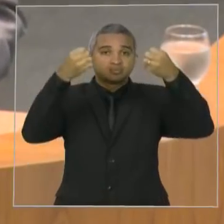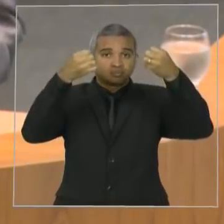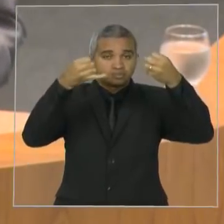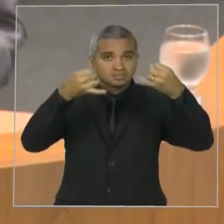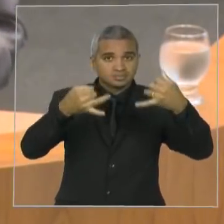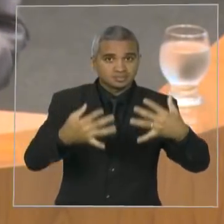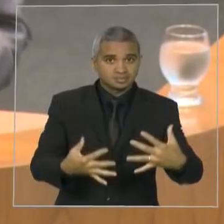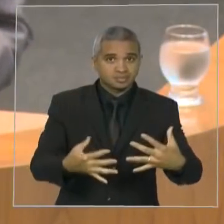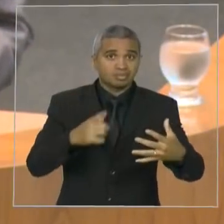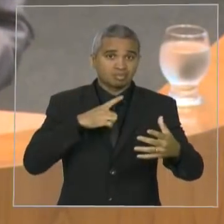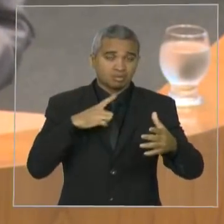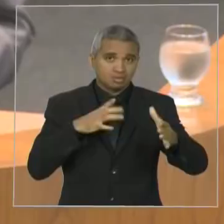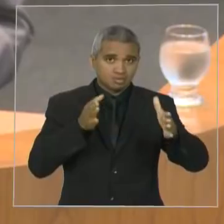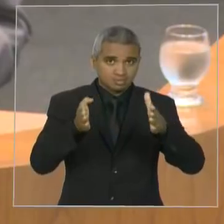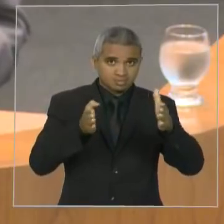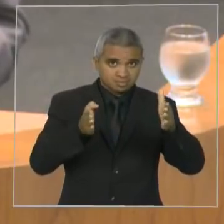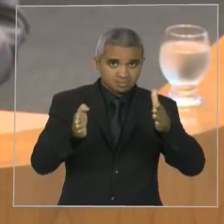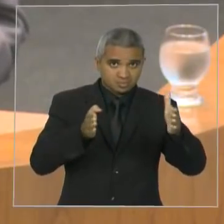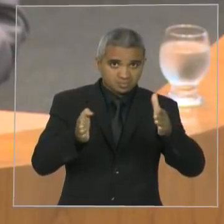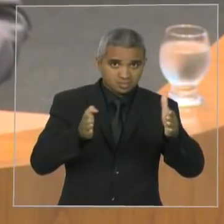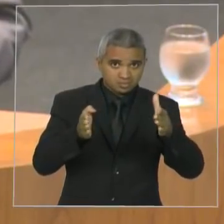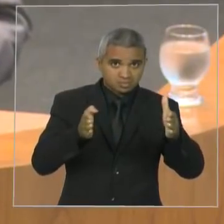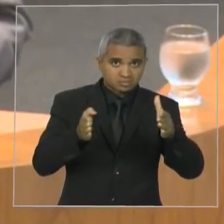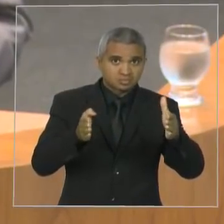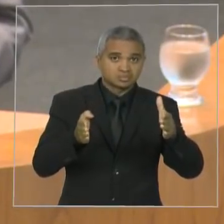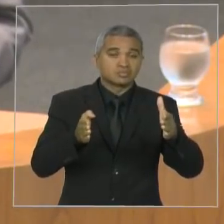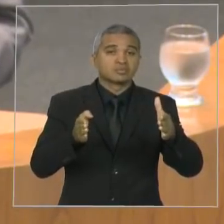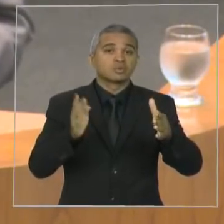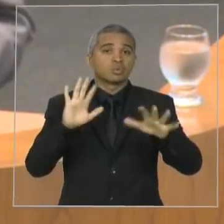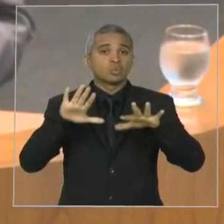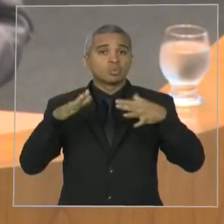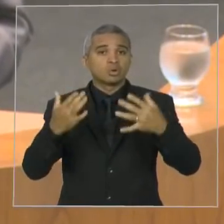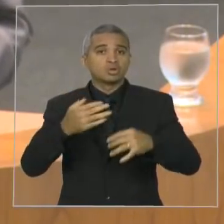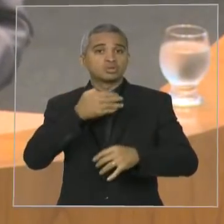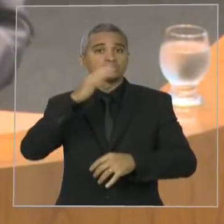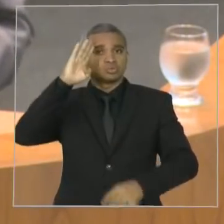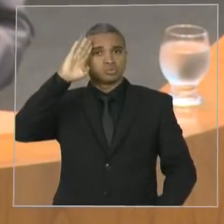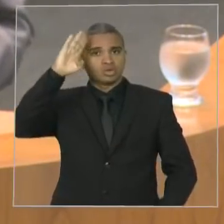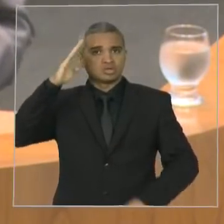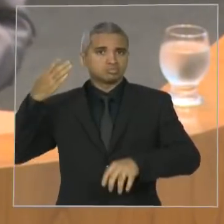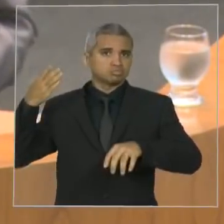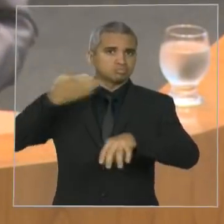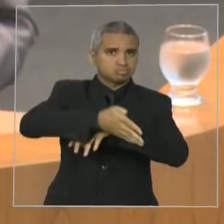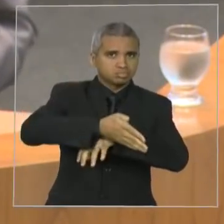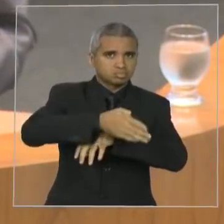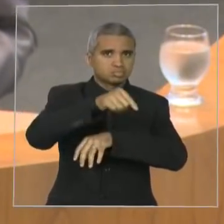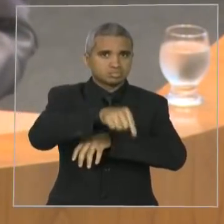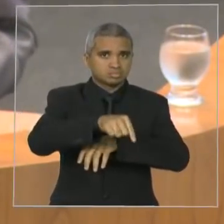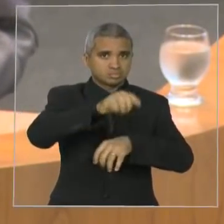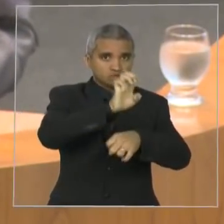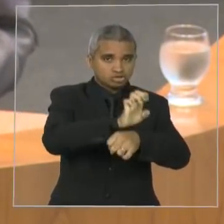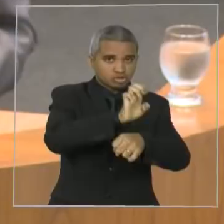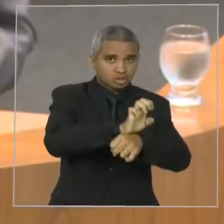Mas jamais se conformará se ele for preso por atirar em um delinquente.